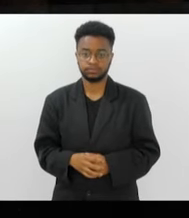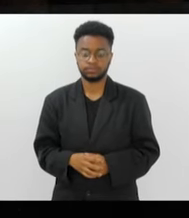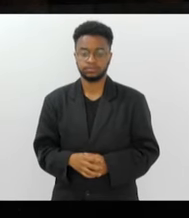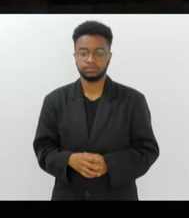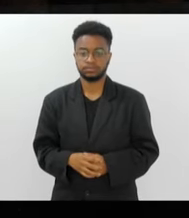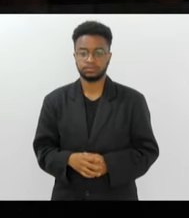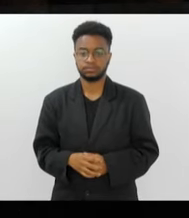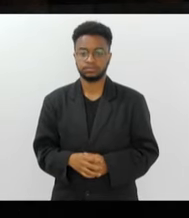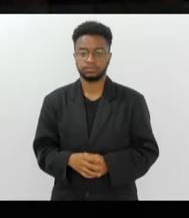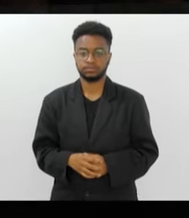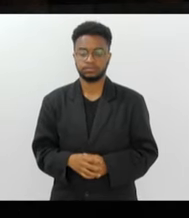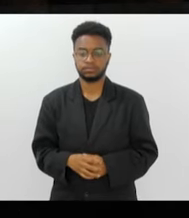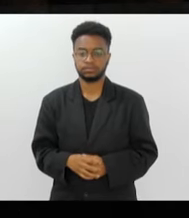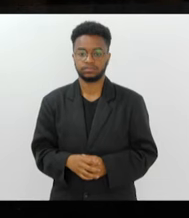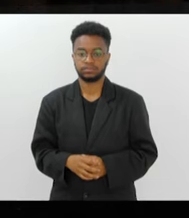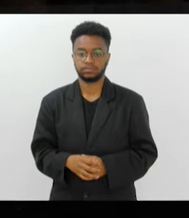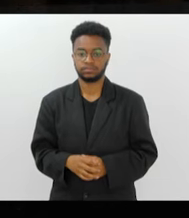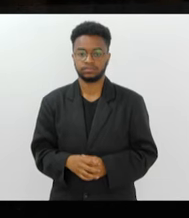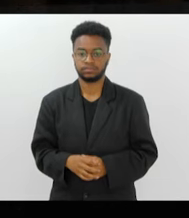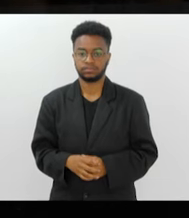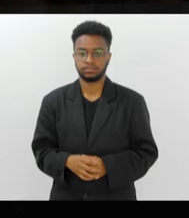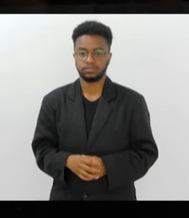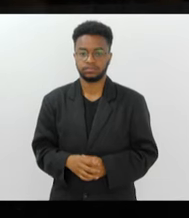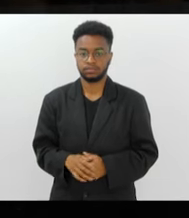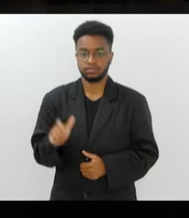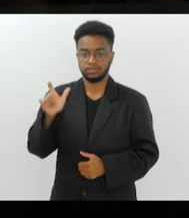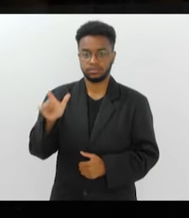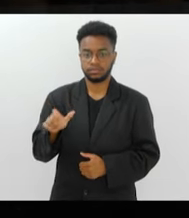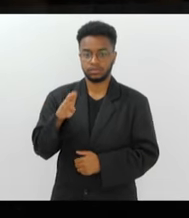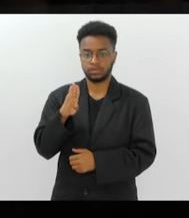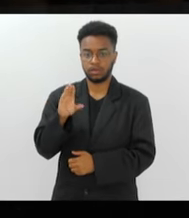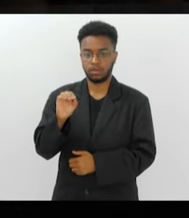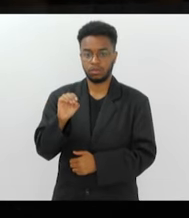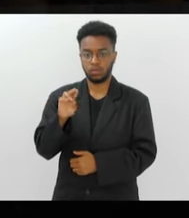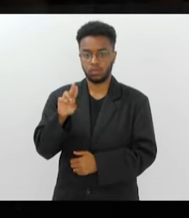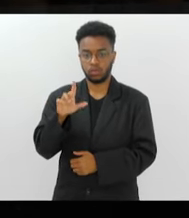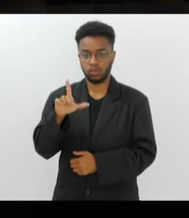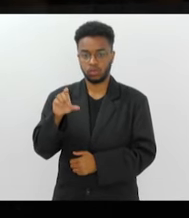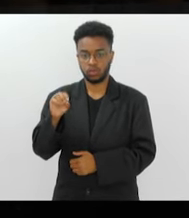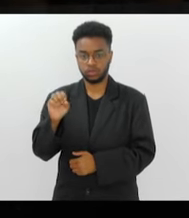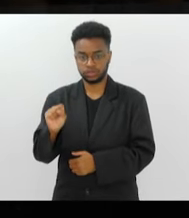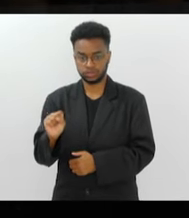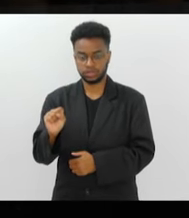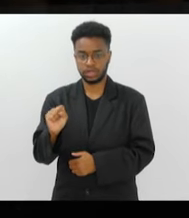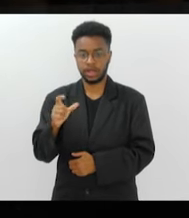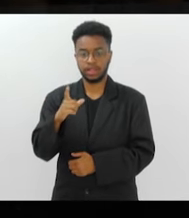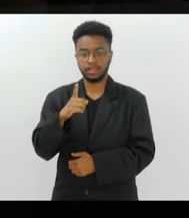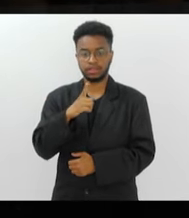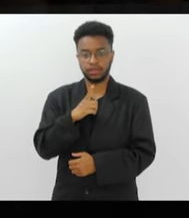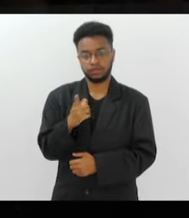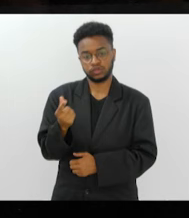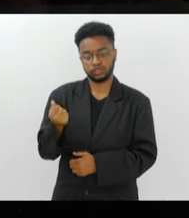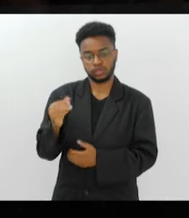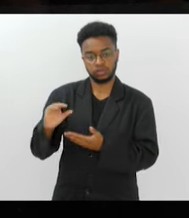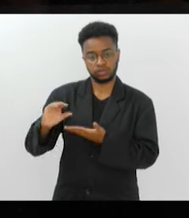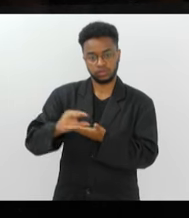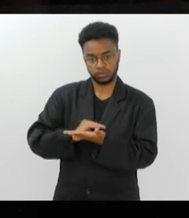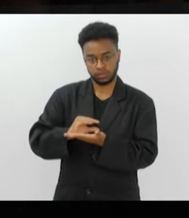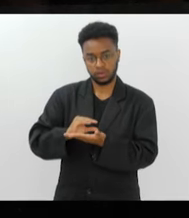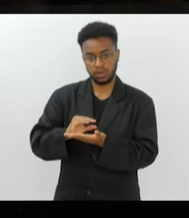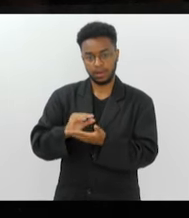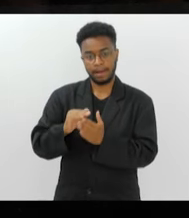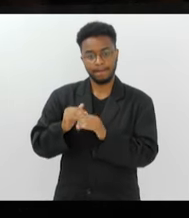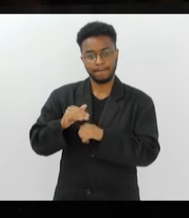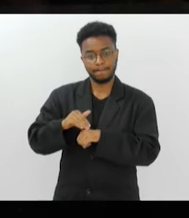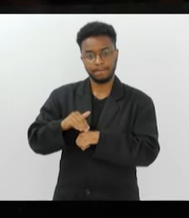Mesmo o Boulos tendo tido de recursos de campanha maiores que